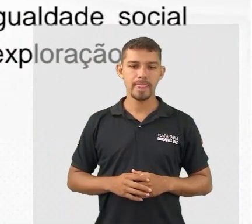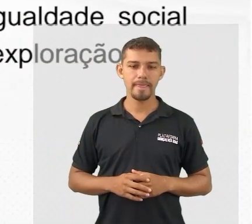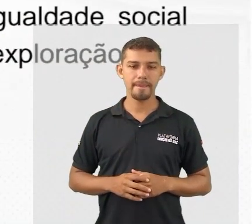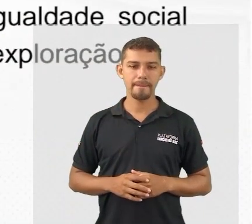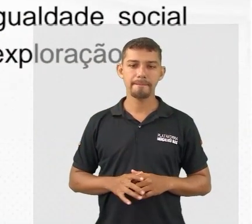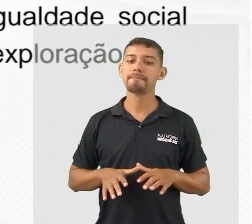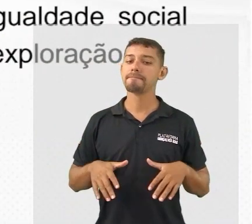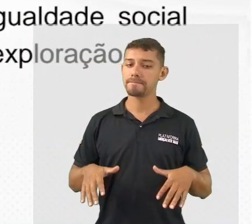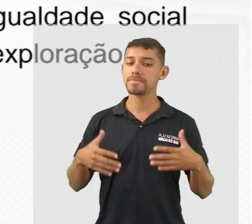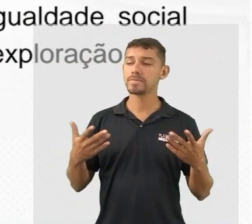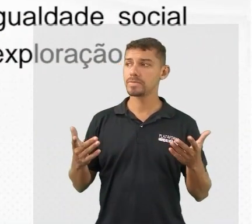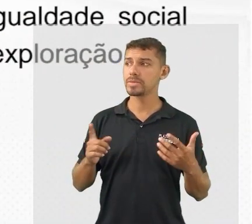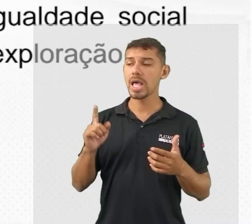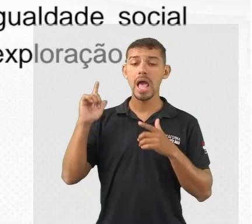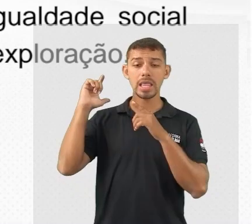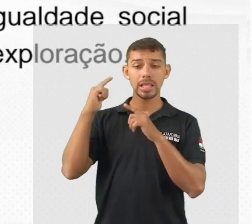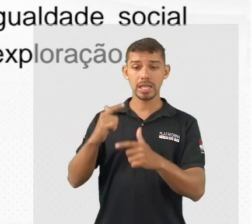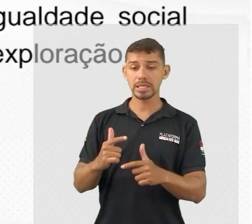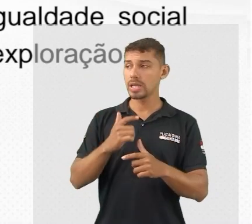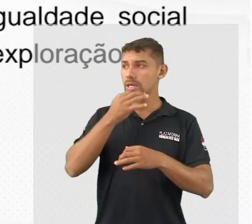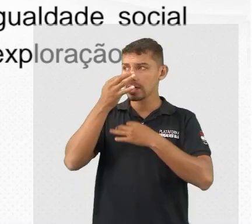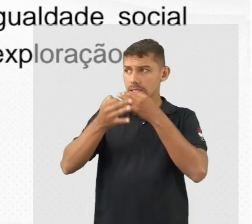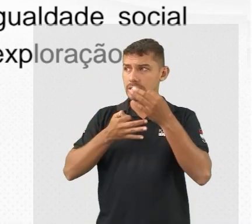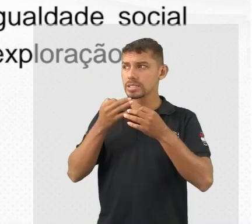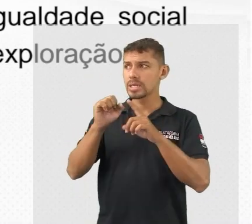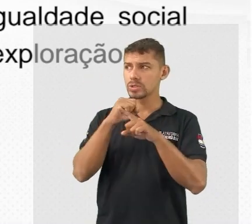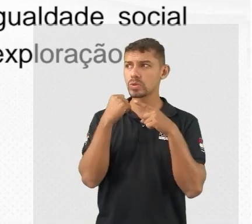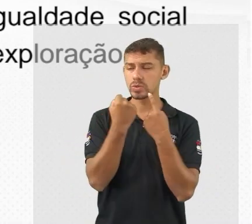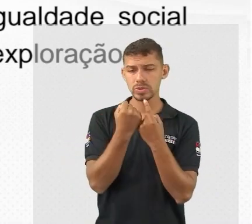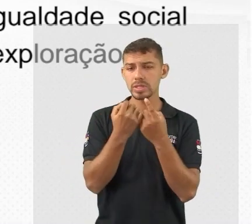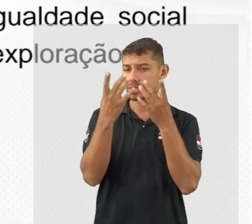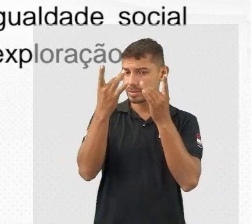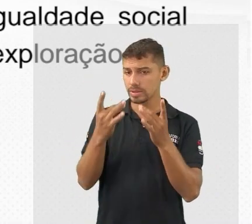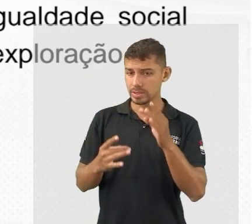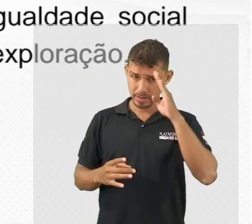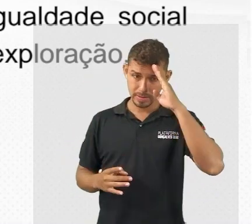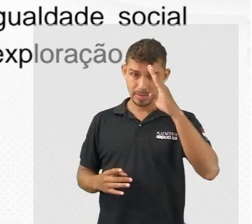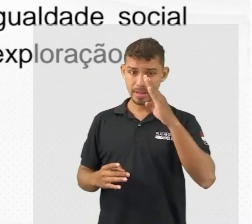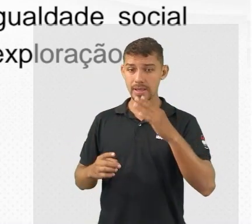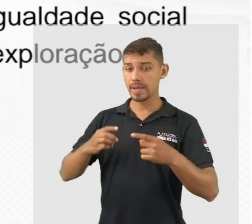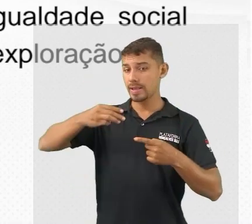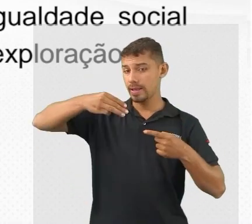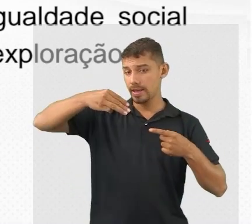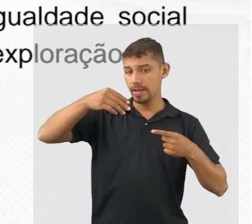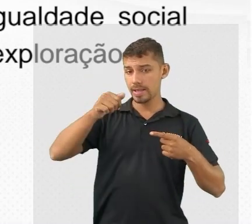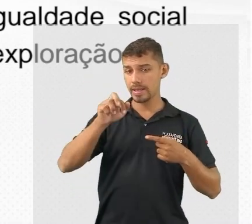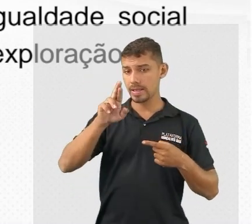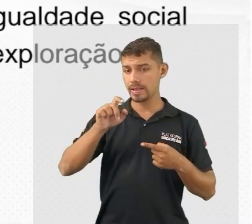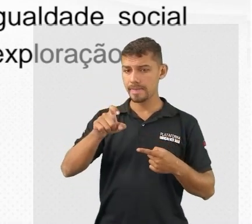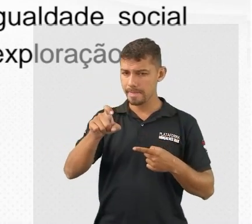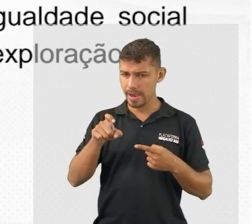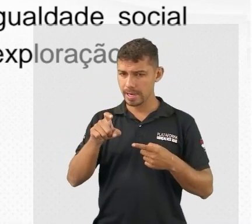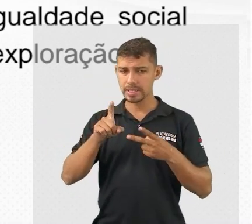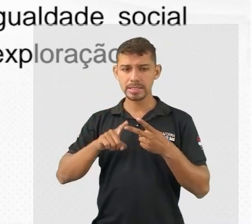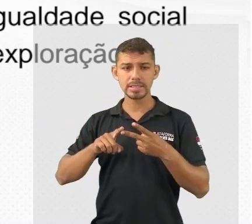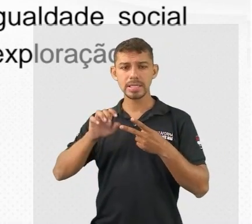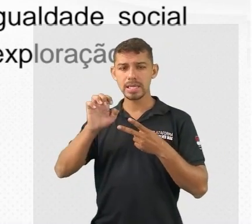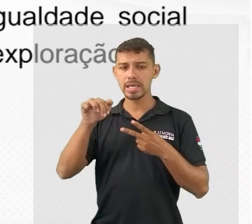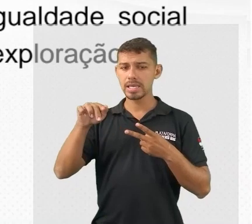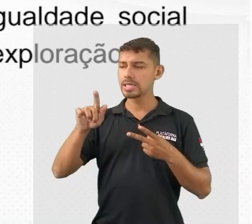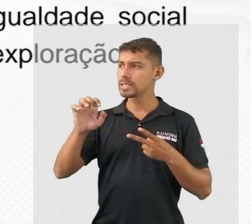No entanto, na tradição crítica da sociologia, especialmente a partir de Marx e de Engels, tá?